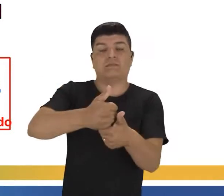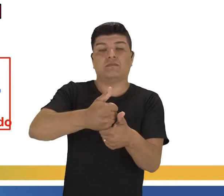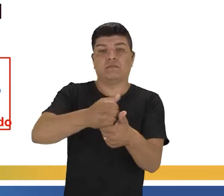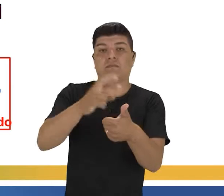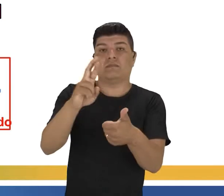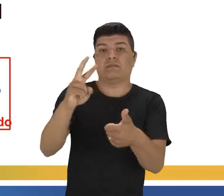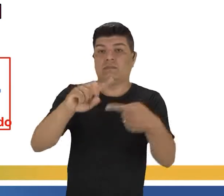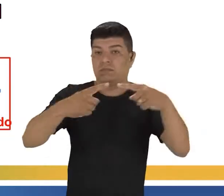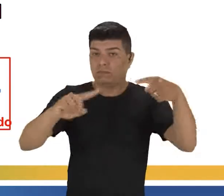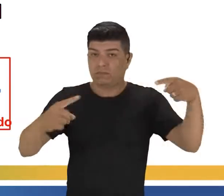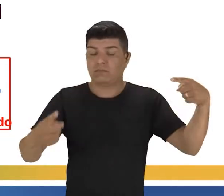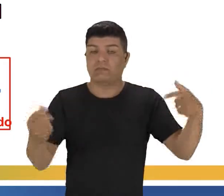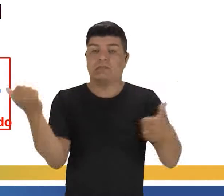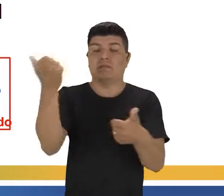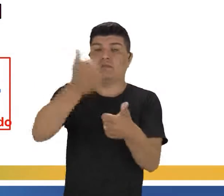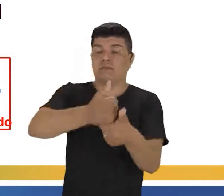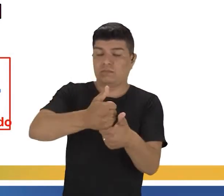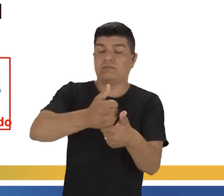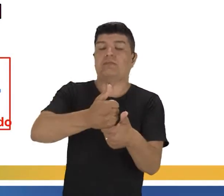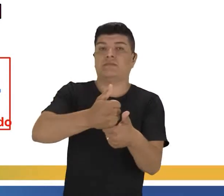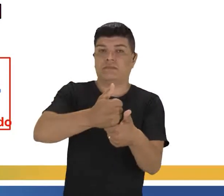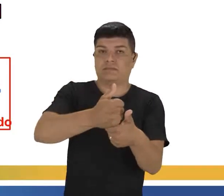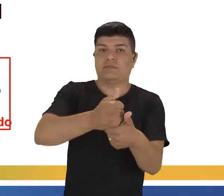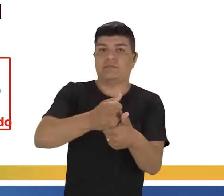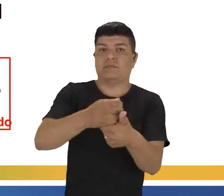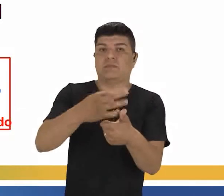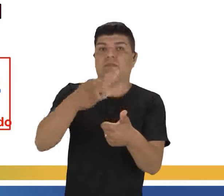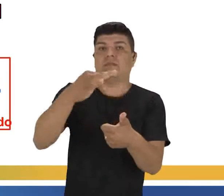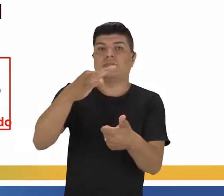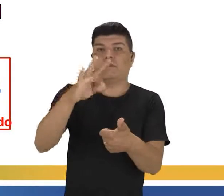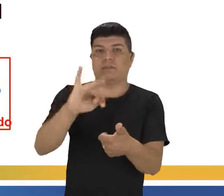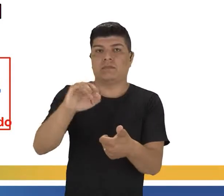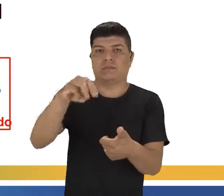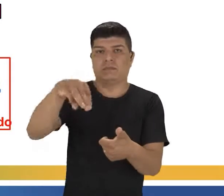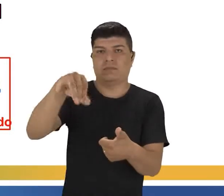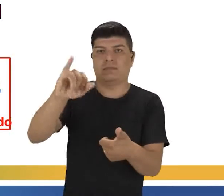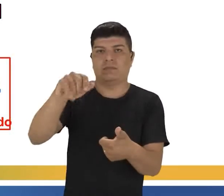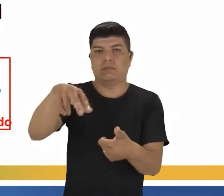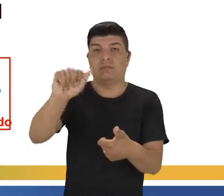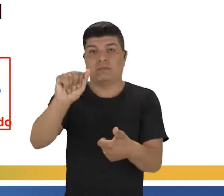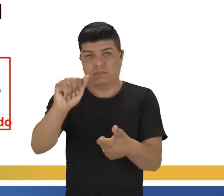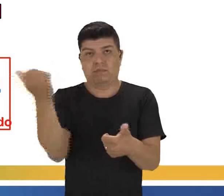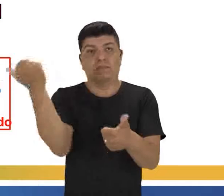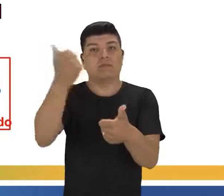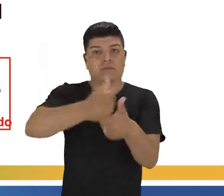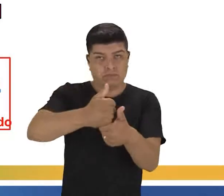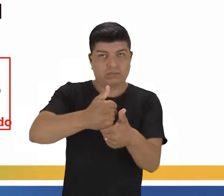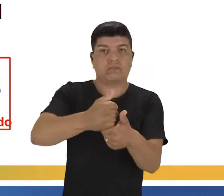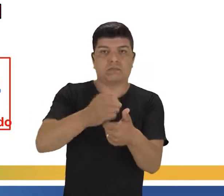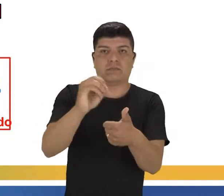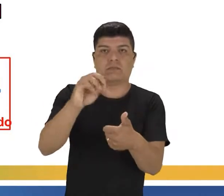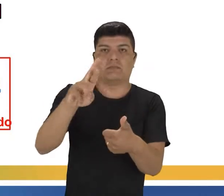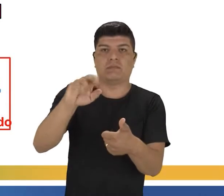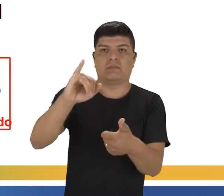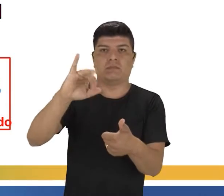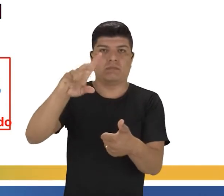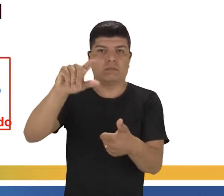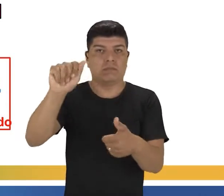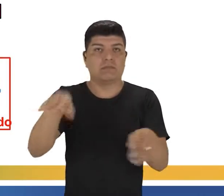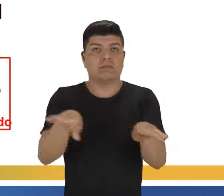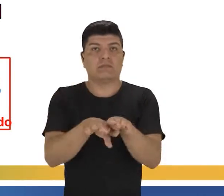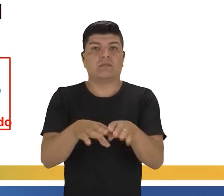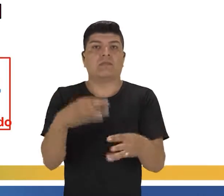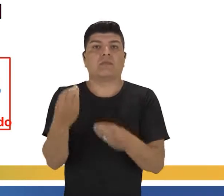no RNA nós vamos substituir a timina pela uracila, certo? Então como é que eu posso